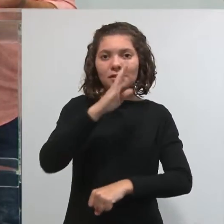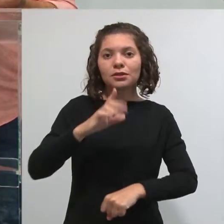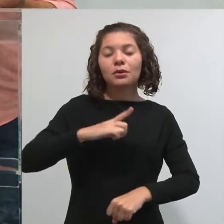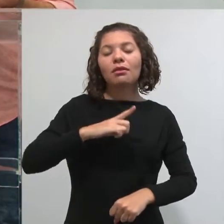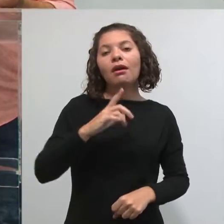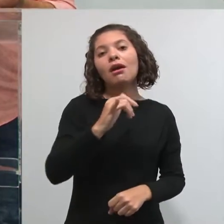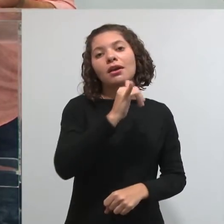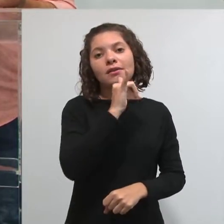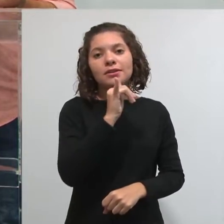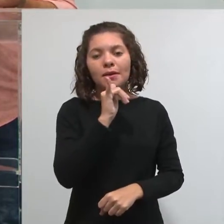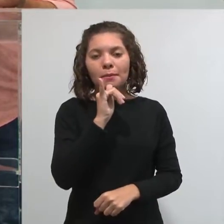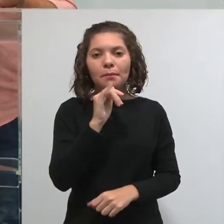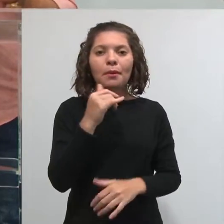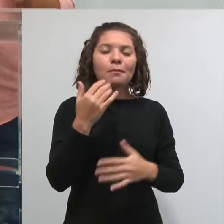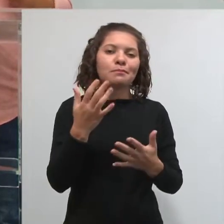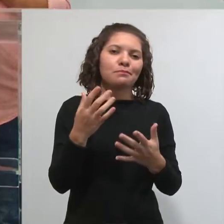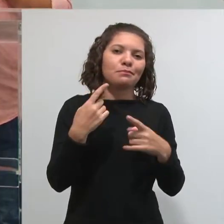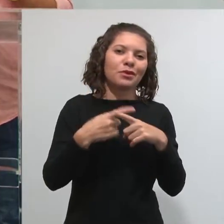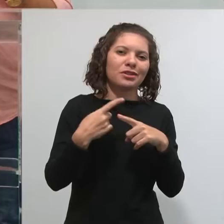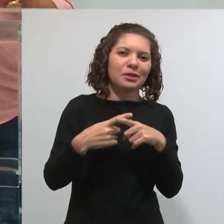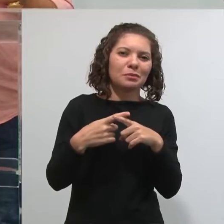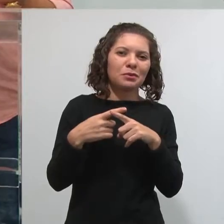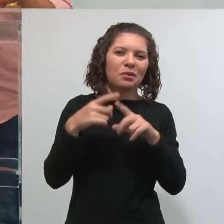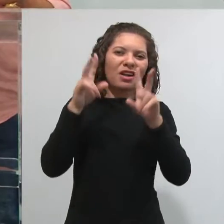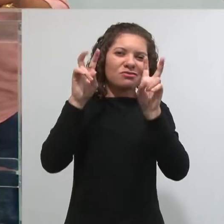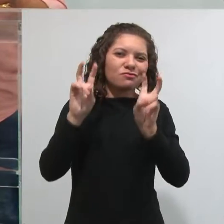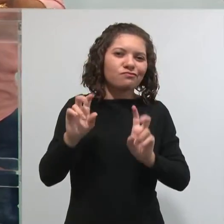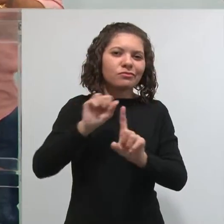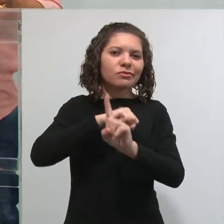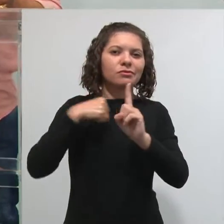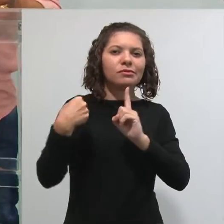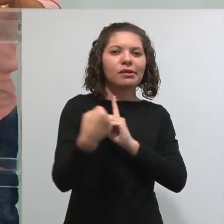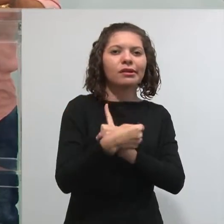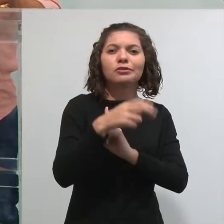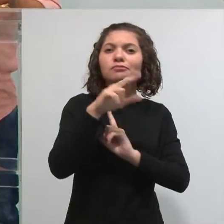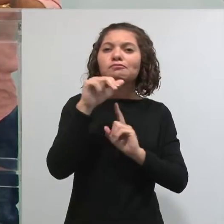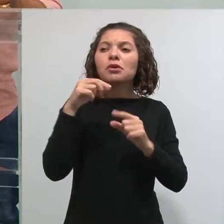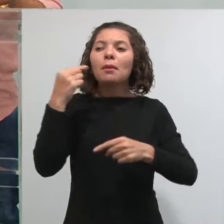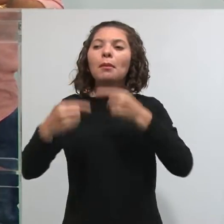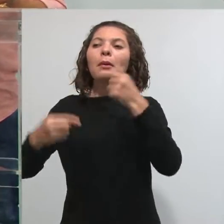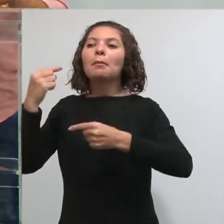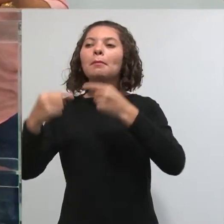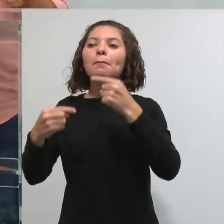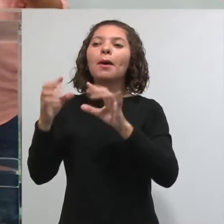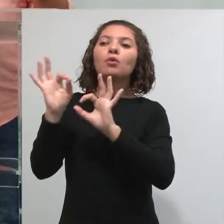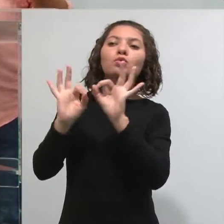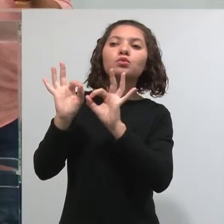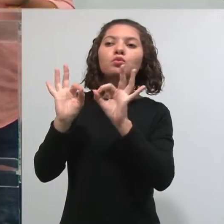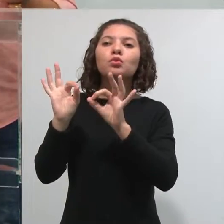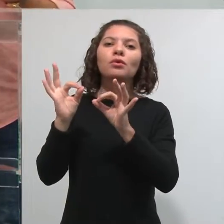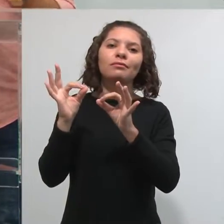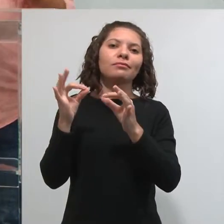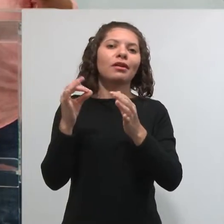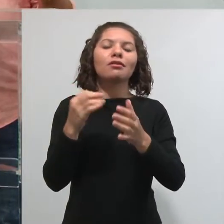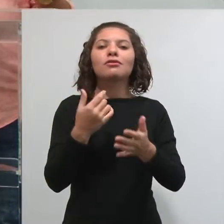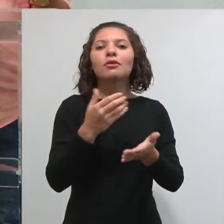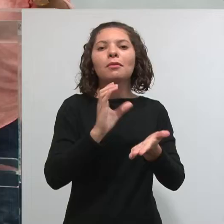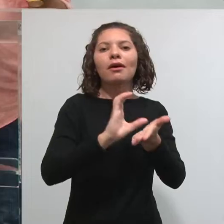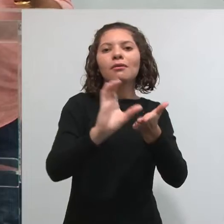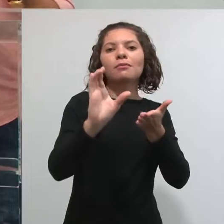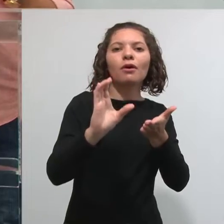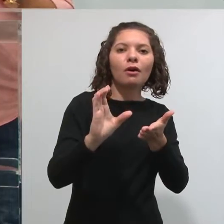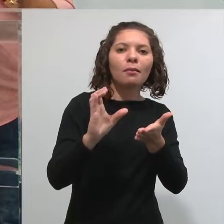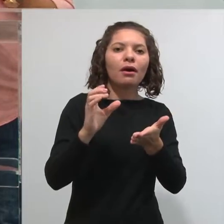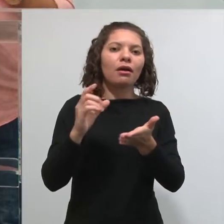questões inclusive sociais, que nunca chegaram a ser de fato debatidas e implementadas, como reforma tributária, reforma